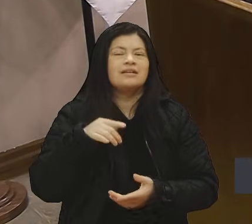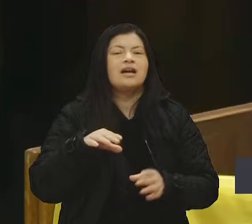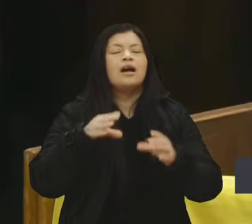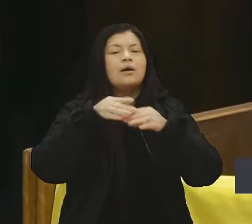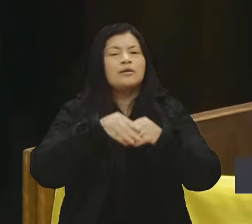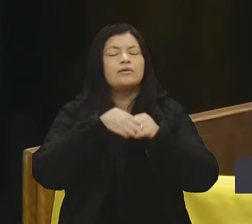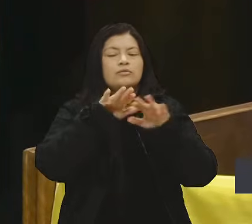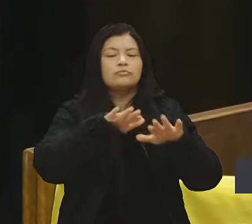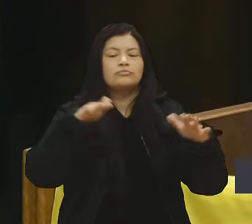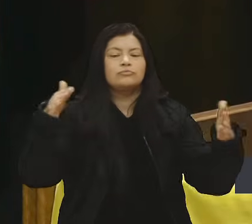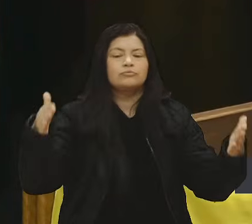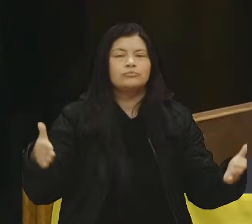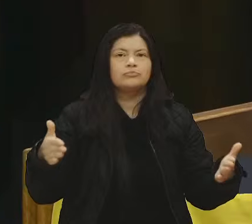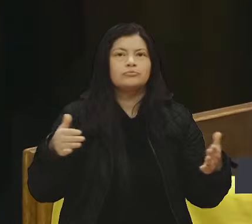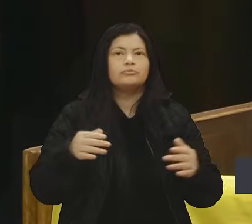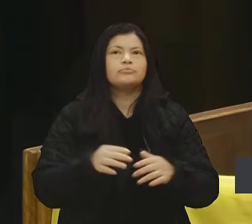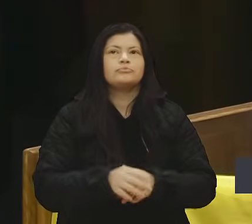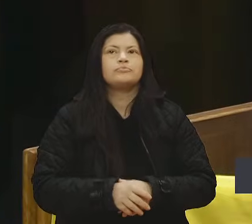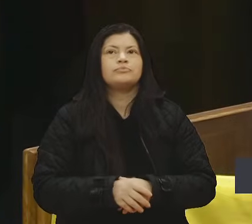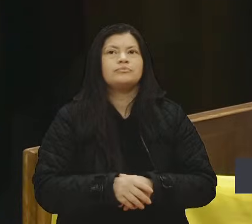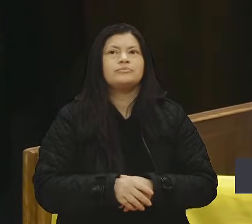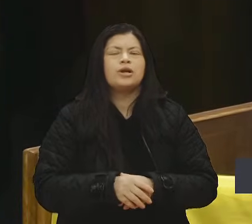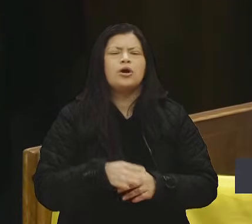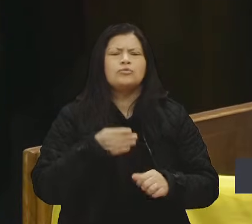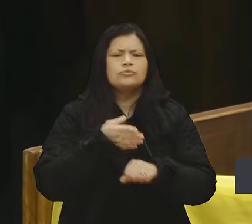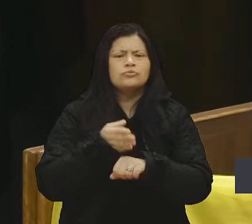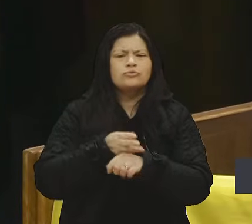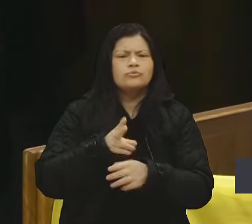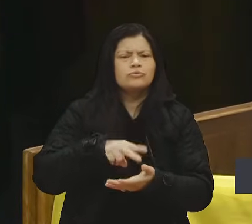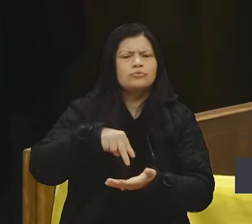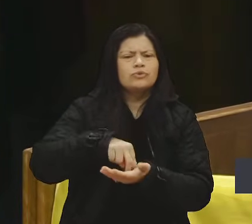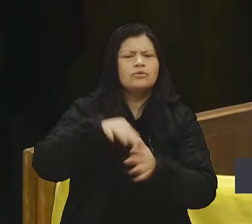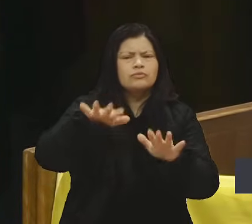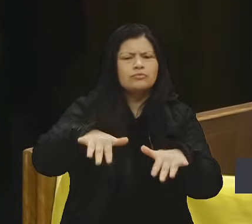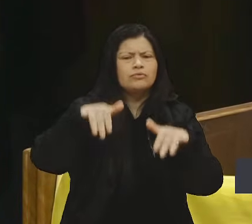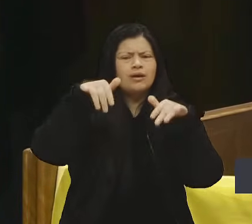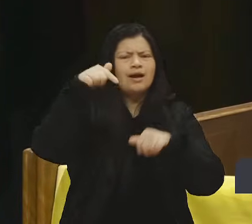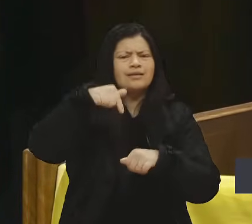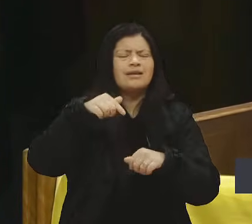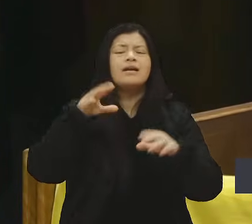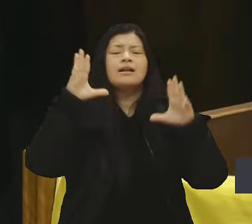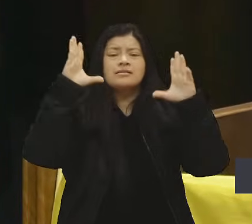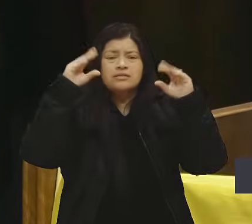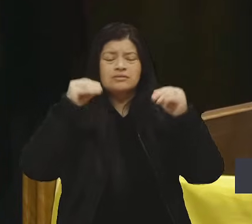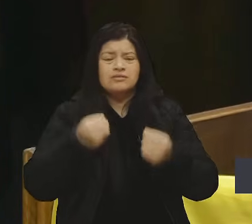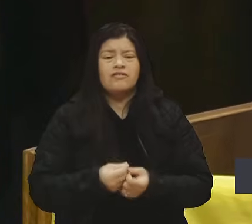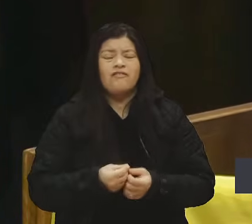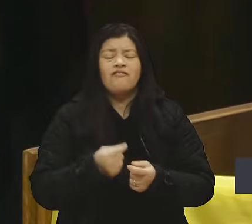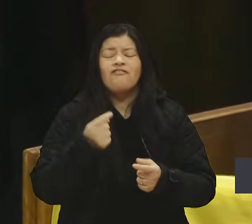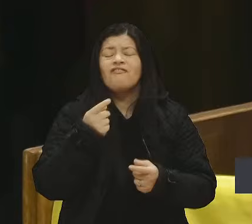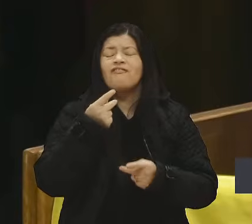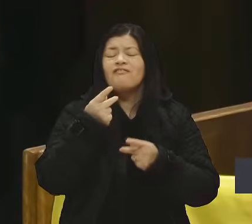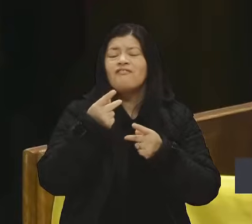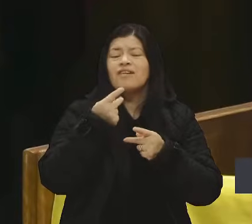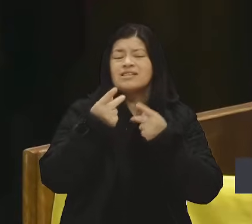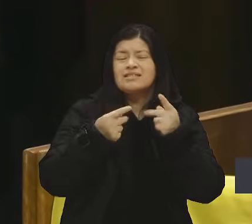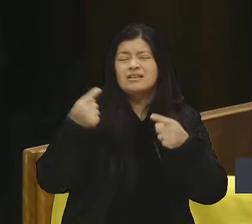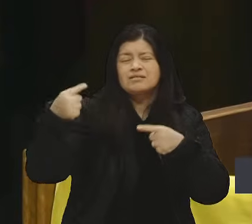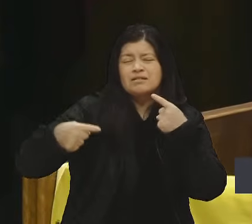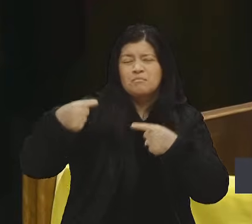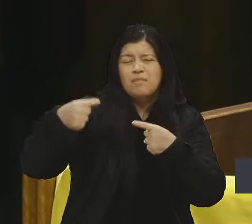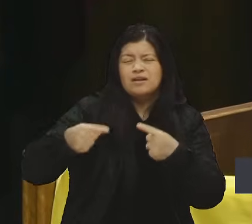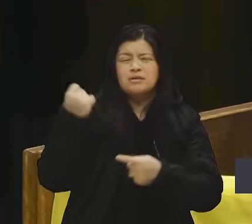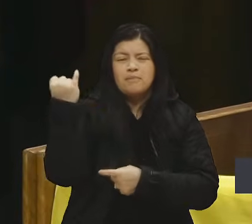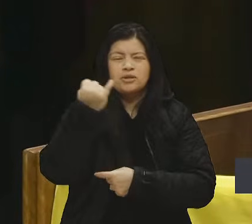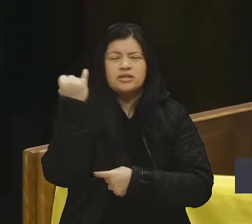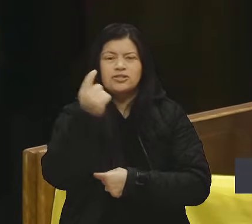toda a mesa, todos os que estão aqui presentes nessa noite, para fazer esse debate que é tão importante para